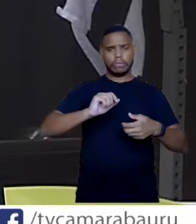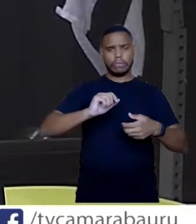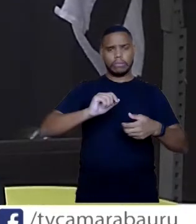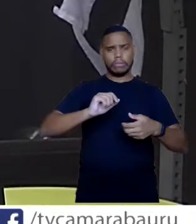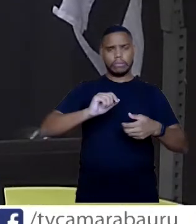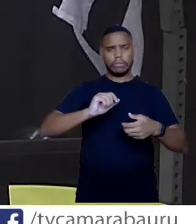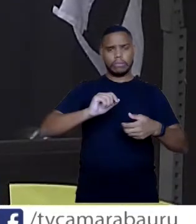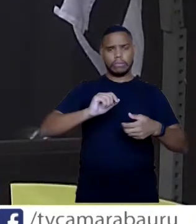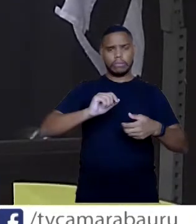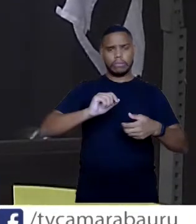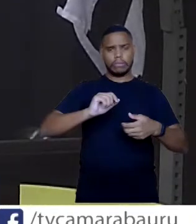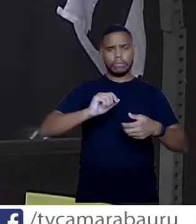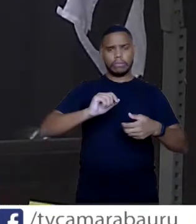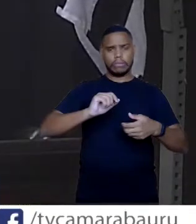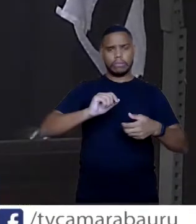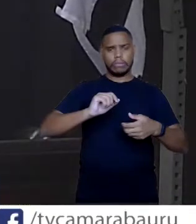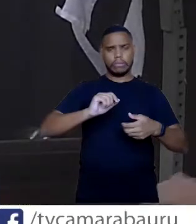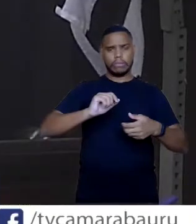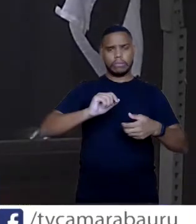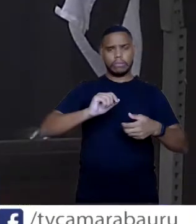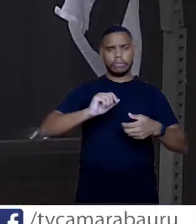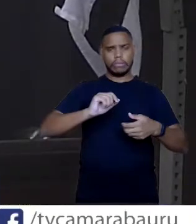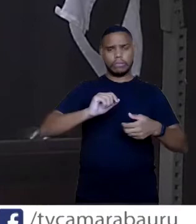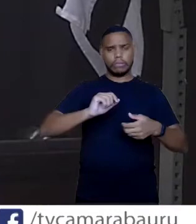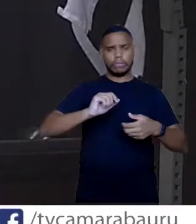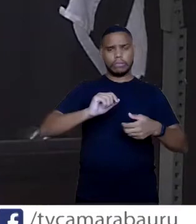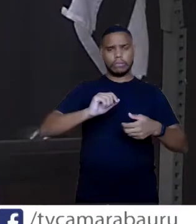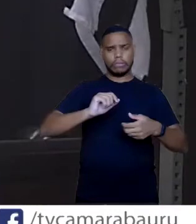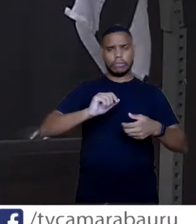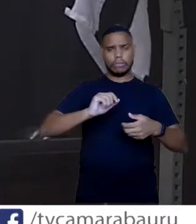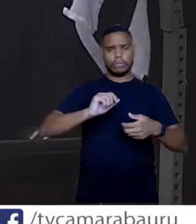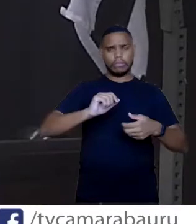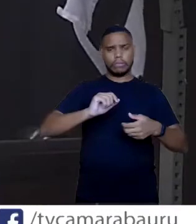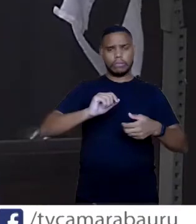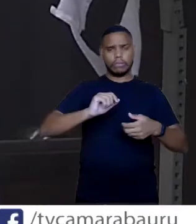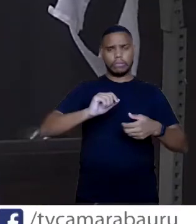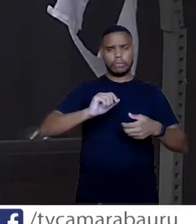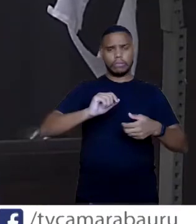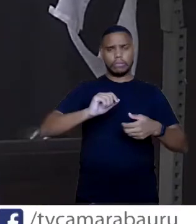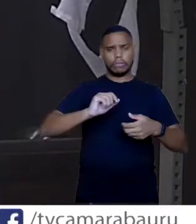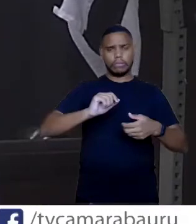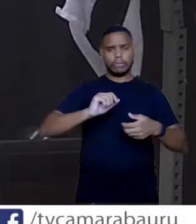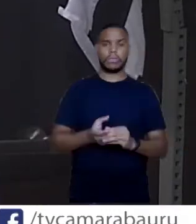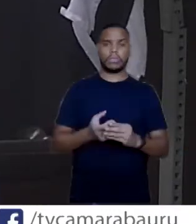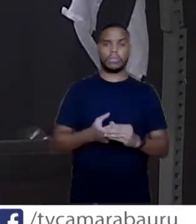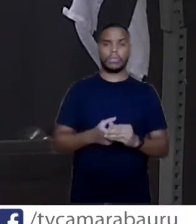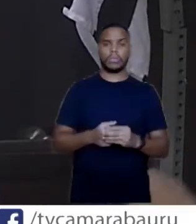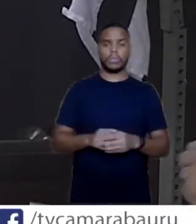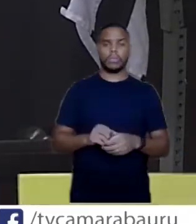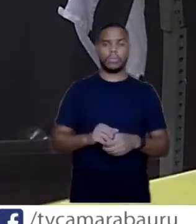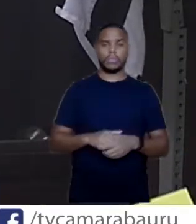carteiros e carteiras levando a fantasia na bolsa de valores